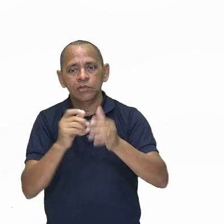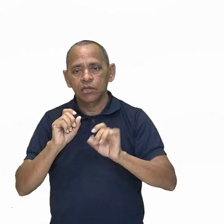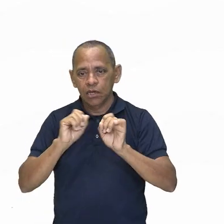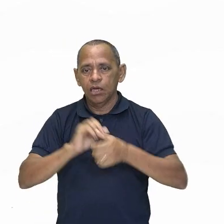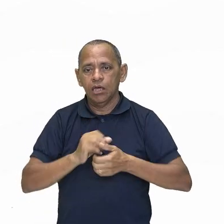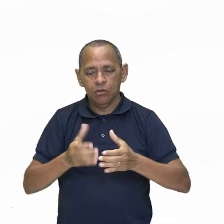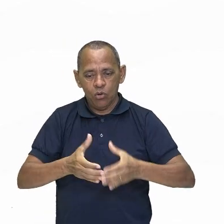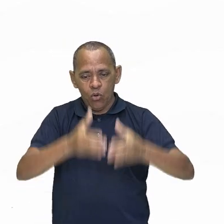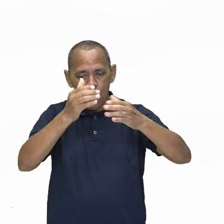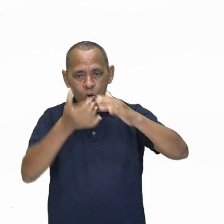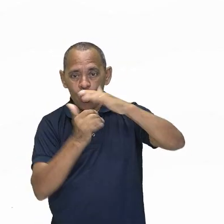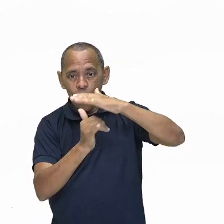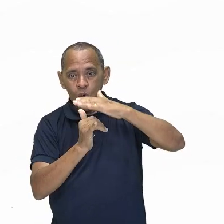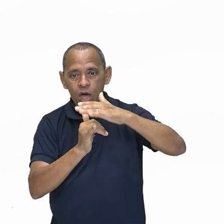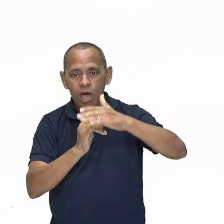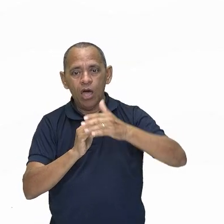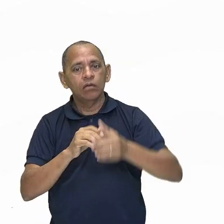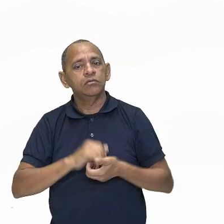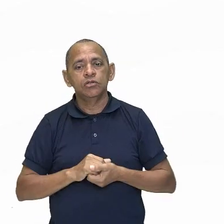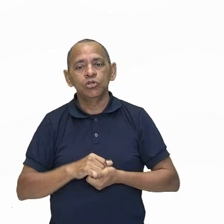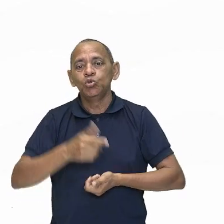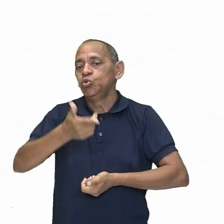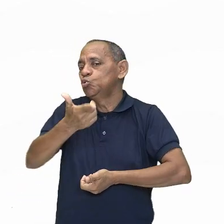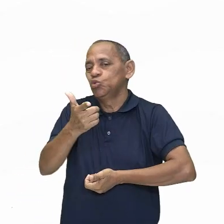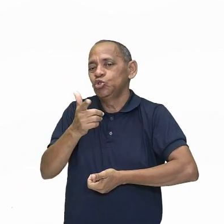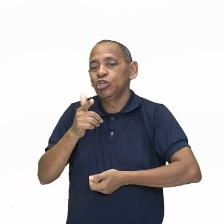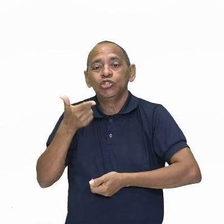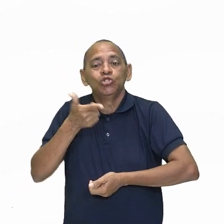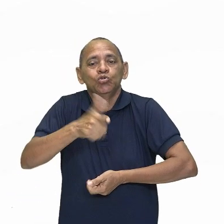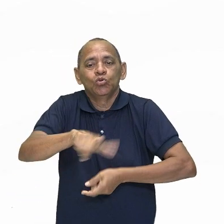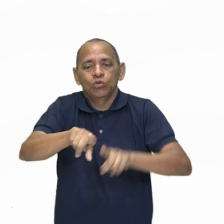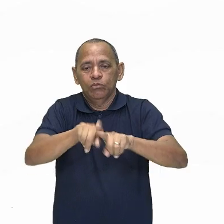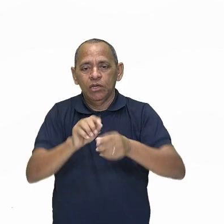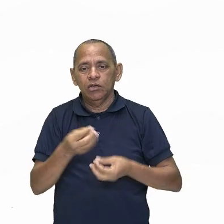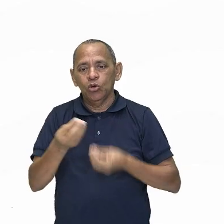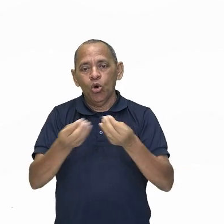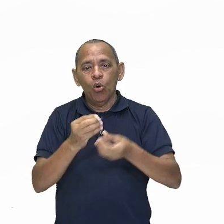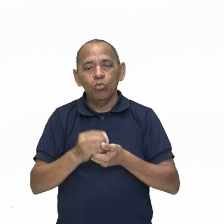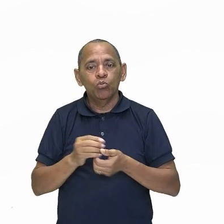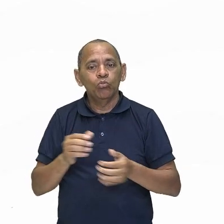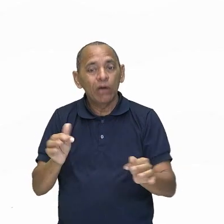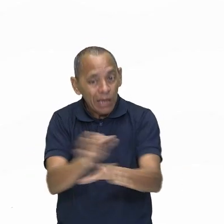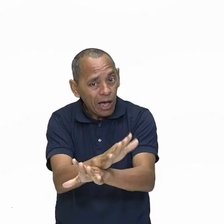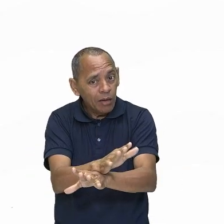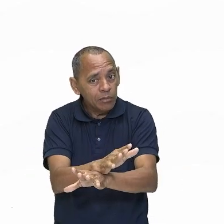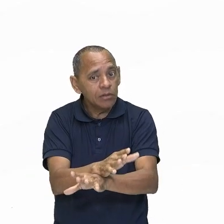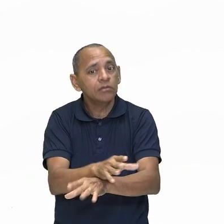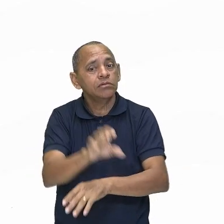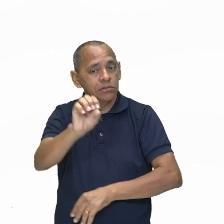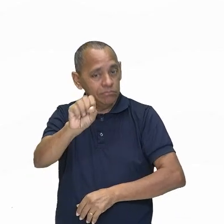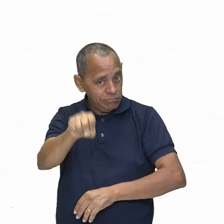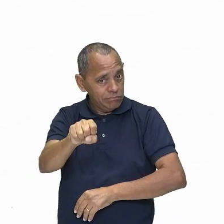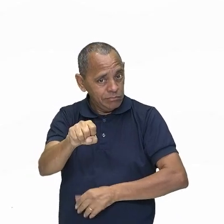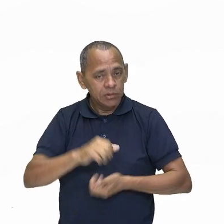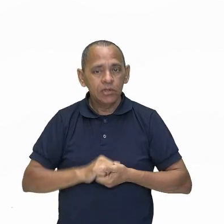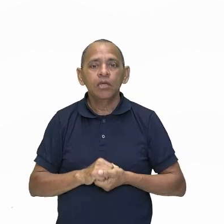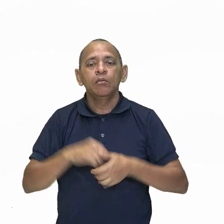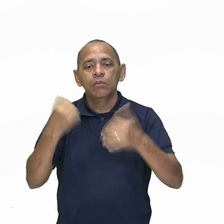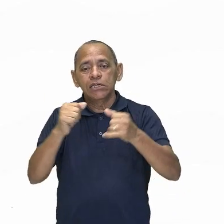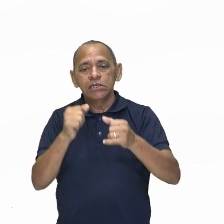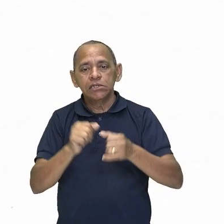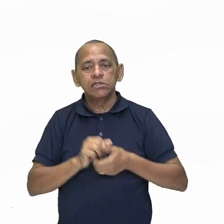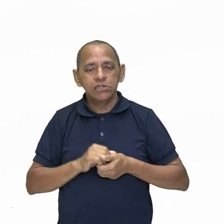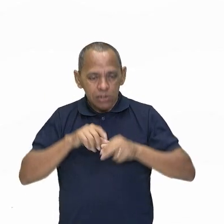de energia não renovável. Por quê? Porque é necessário se extrair o minério da natureza e